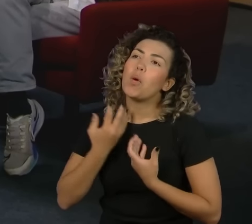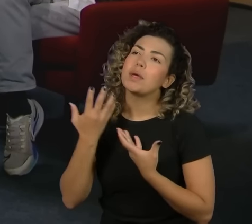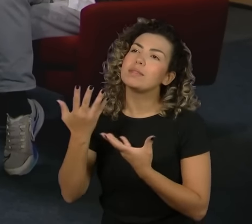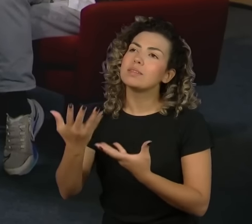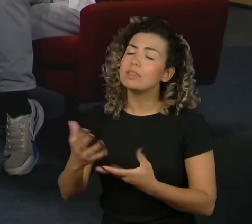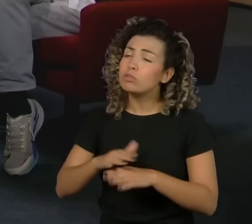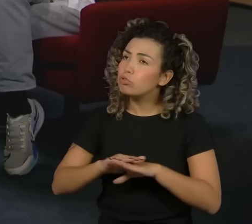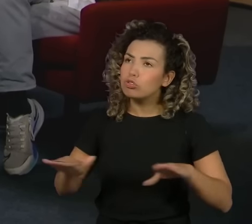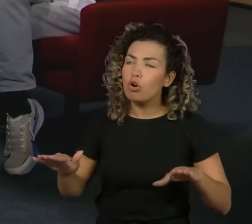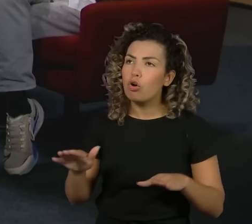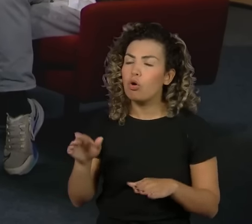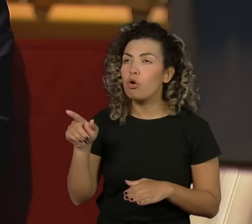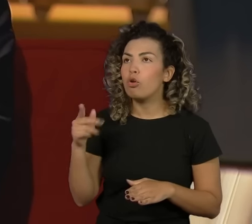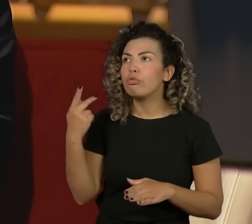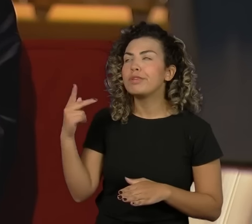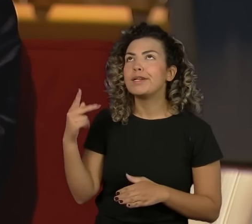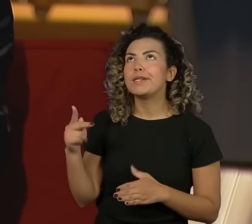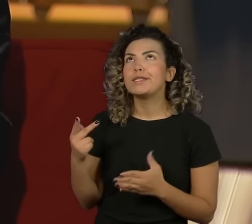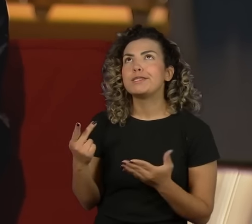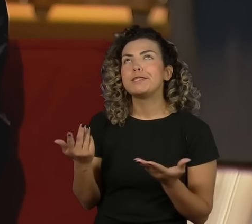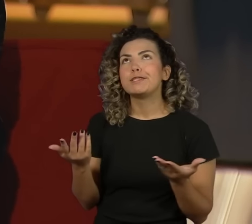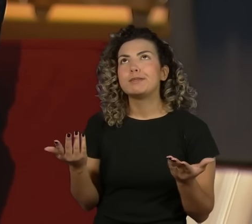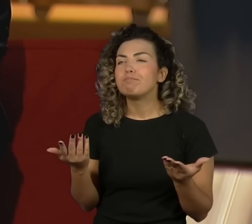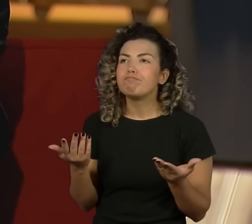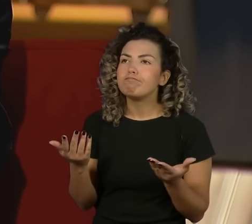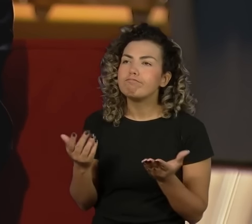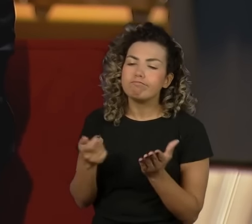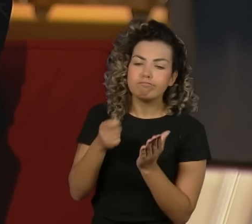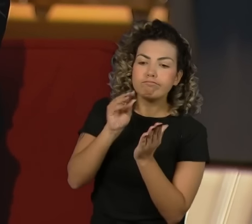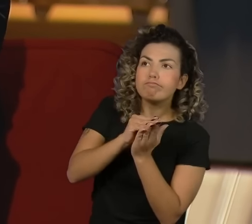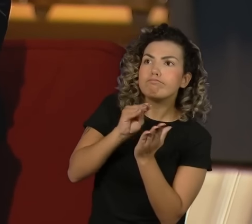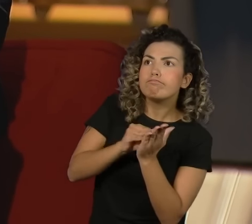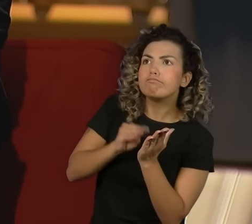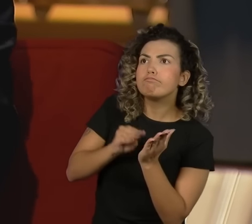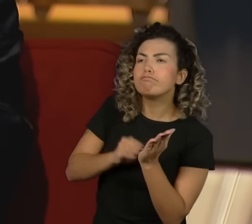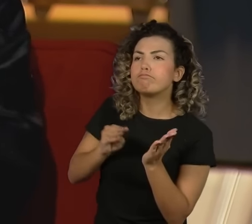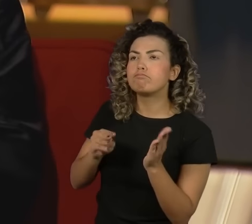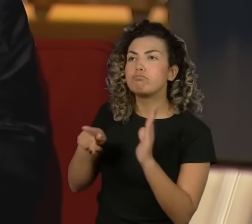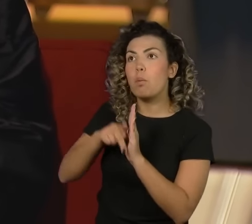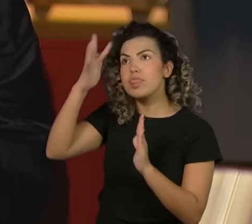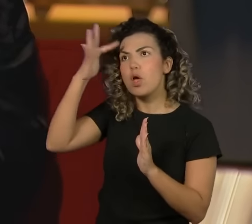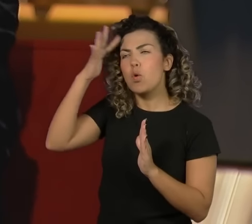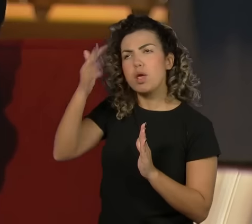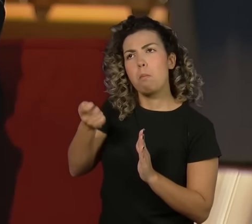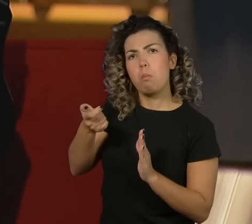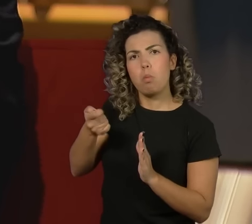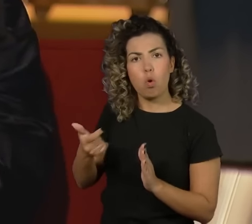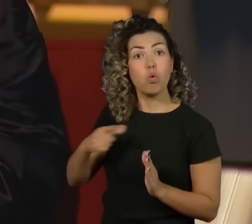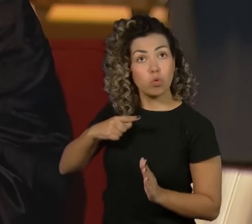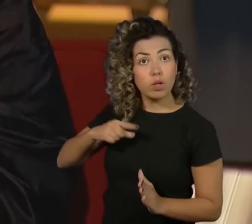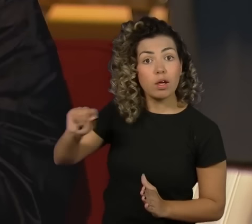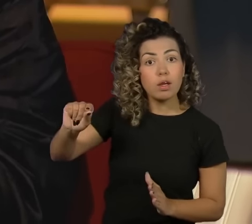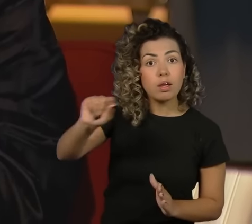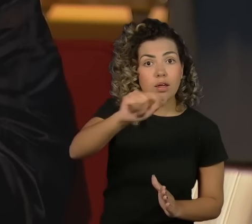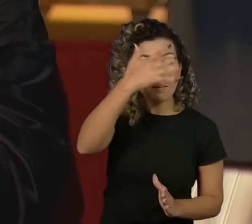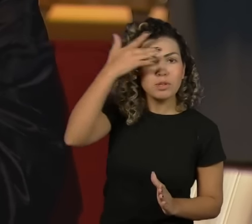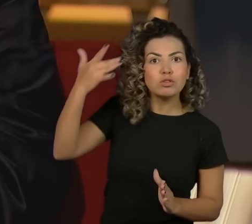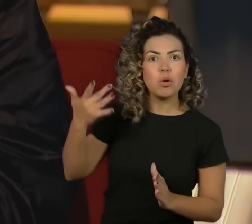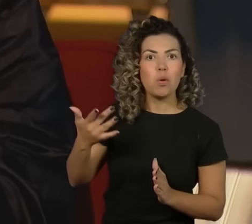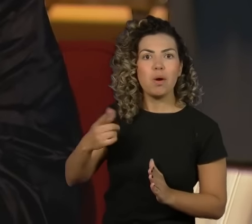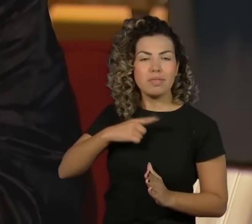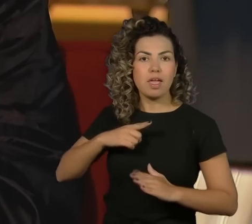não produziu muito, ao contrário dos modernistas. Eu valorizo muito os modernistas, muito em função disso.